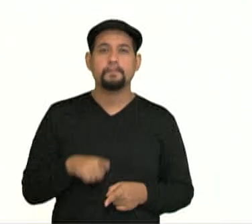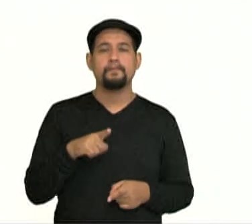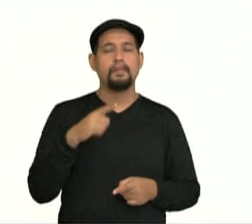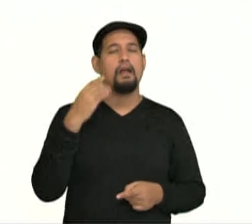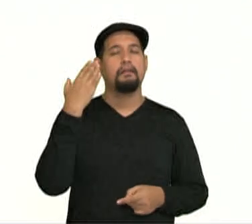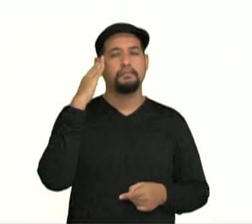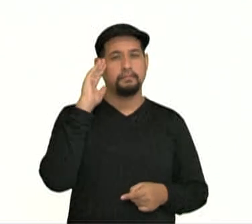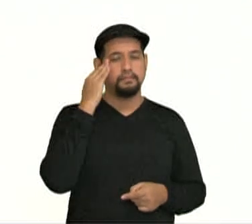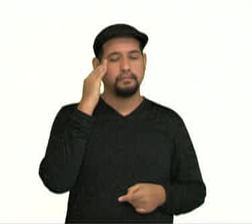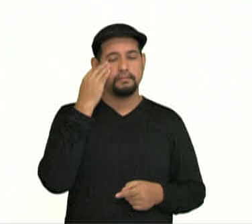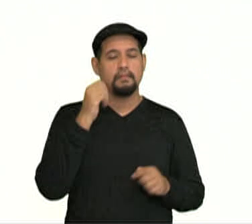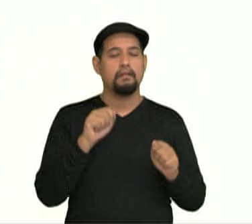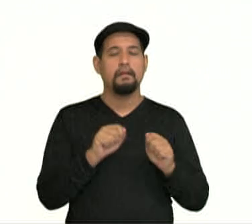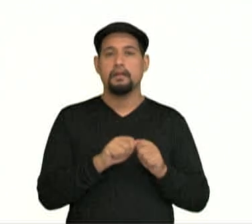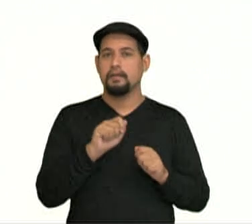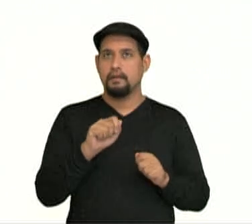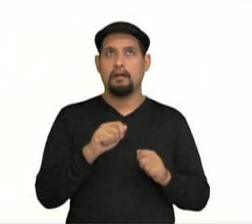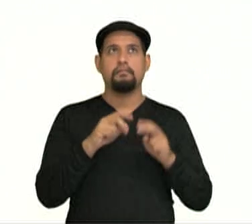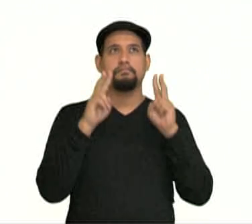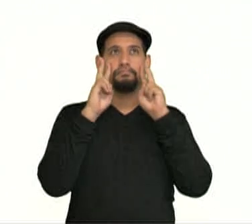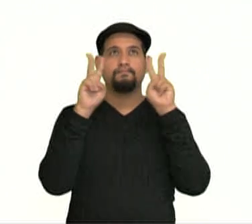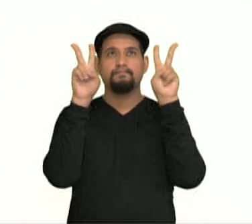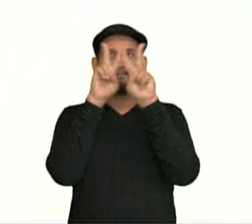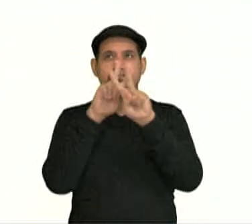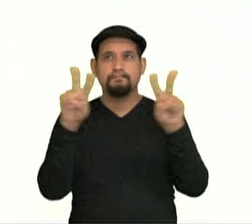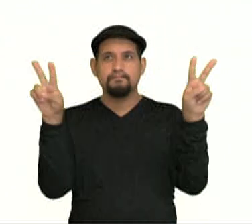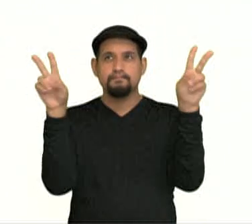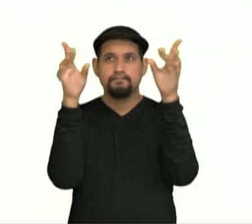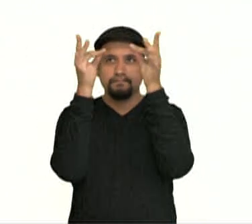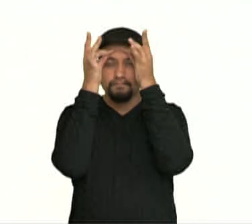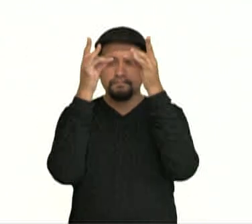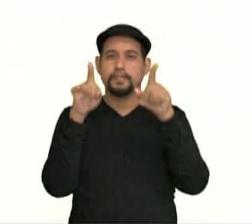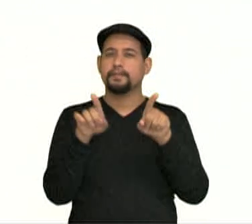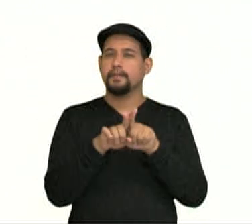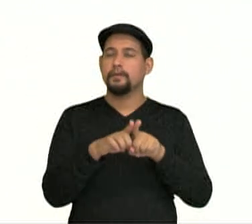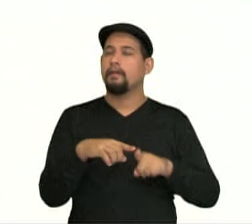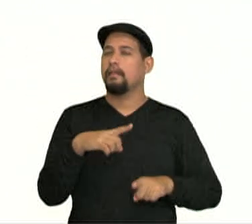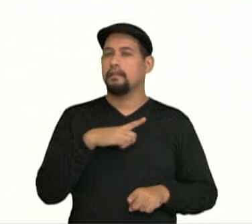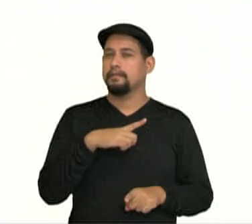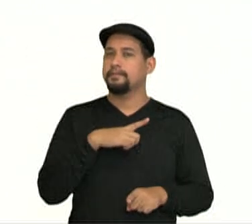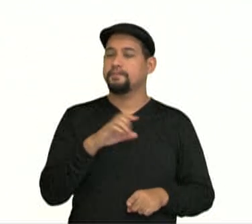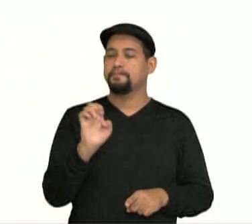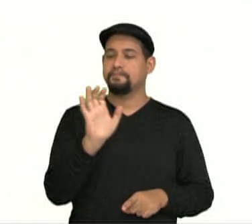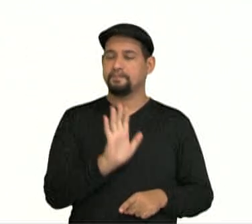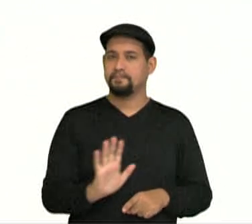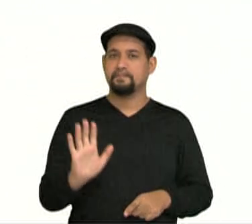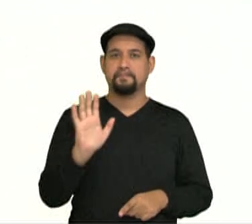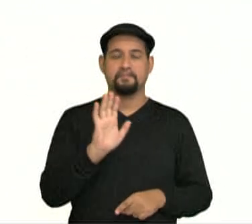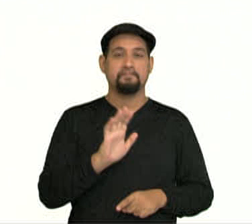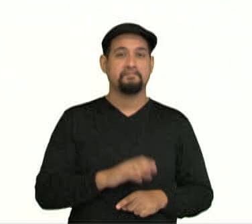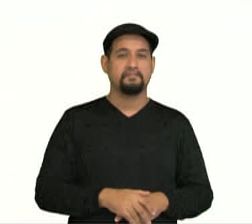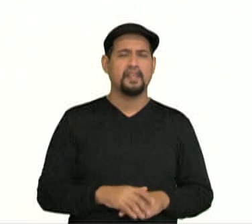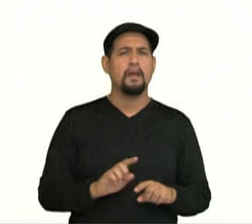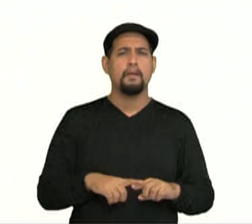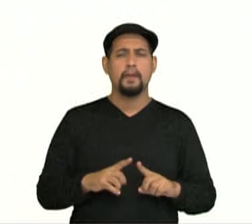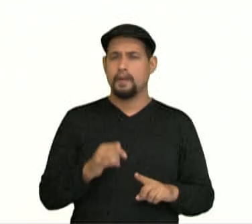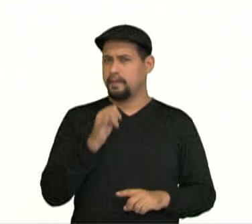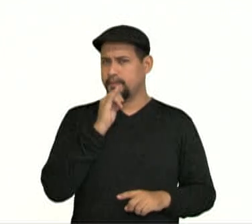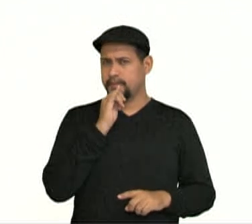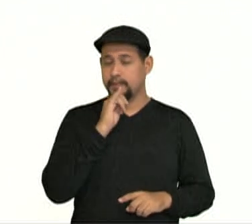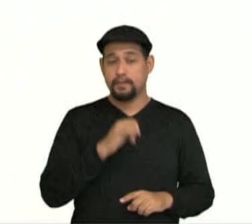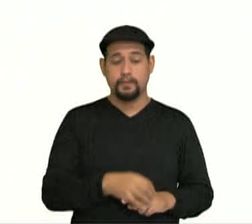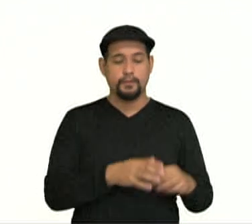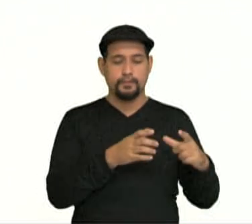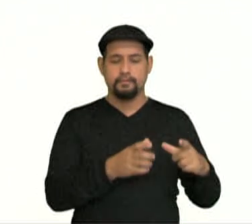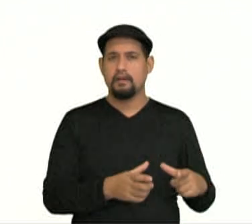possa construir uma imagem mental das diferentes paisagens presentes no continente europeu. Então, como é um continente